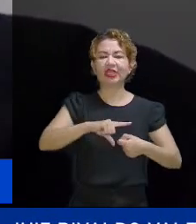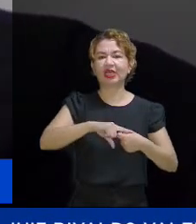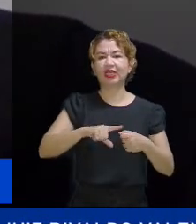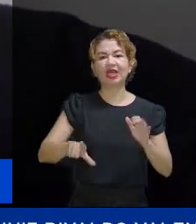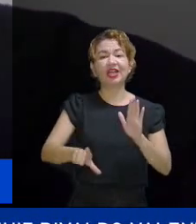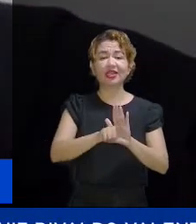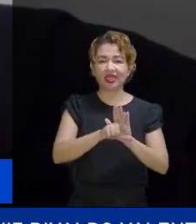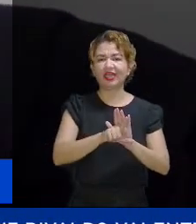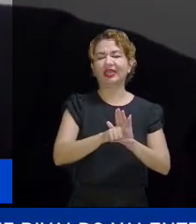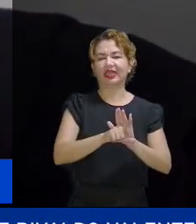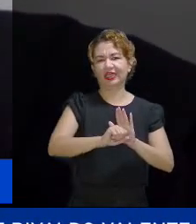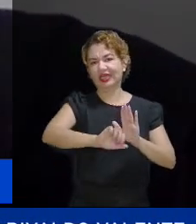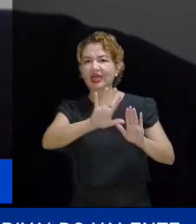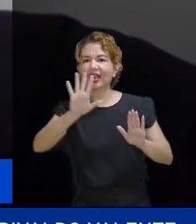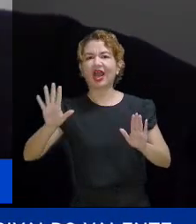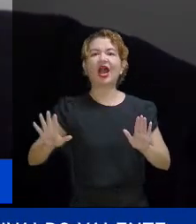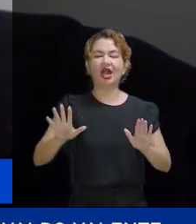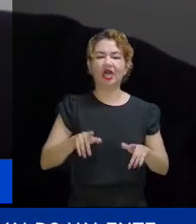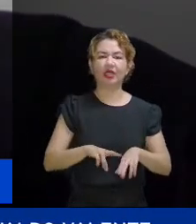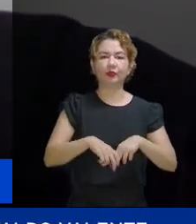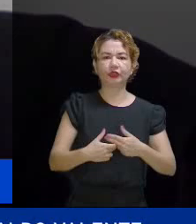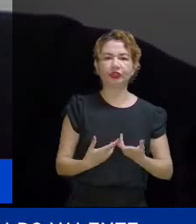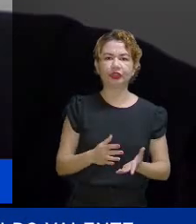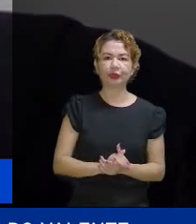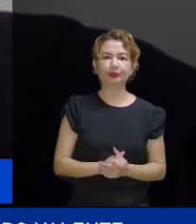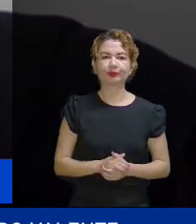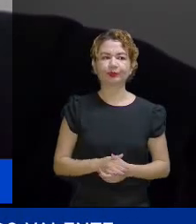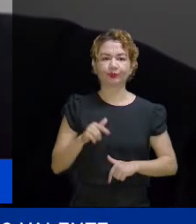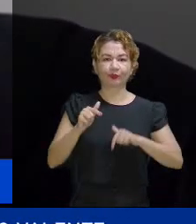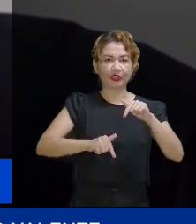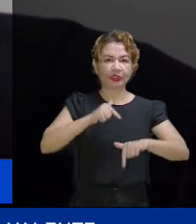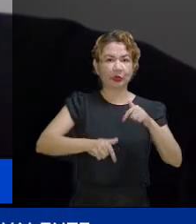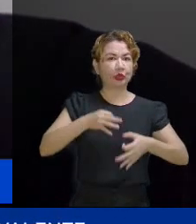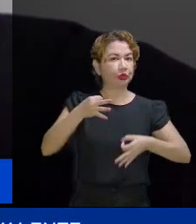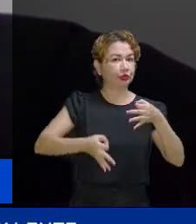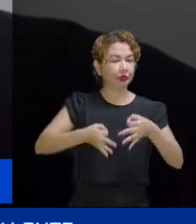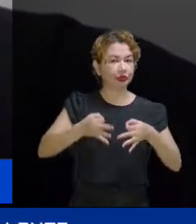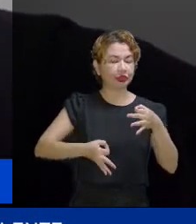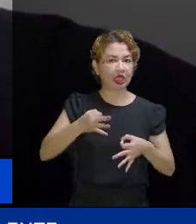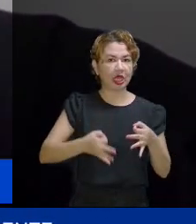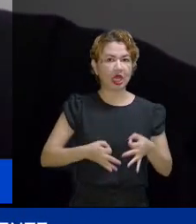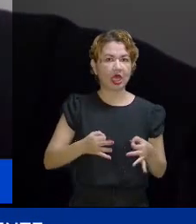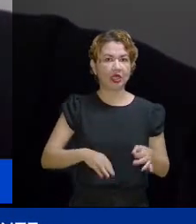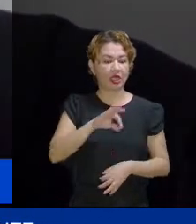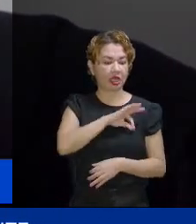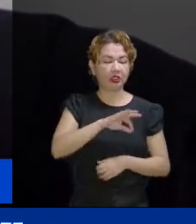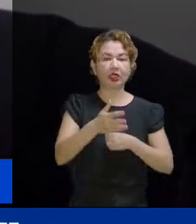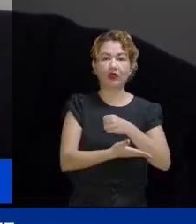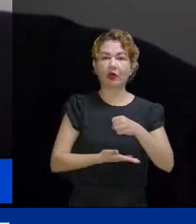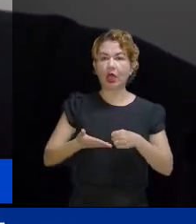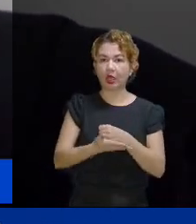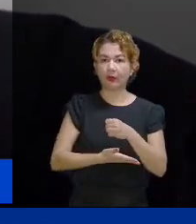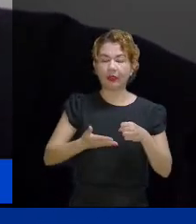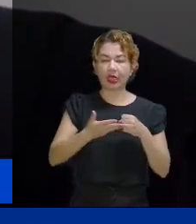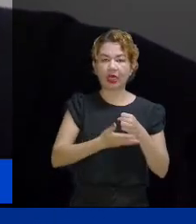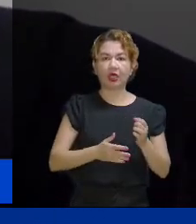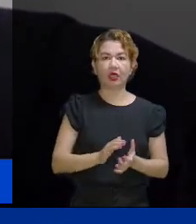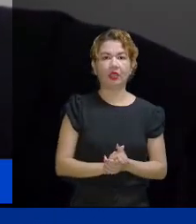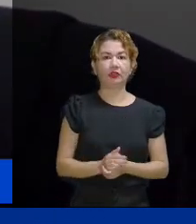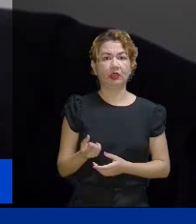claro. Reconhecer a gratificação de atividade judiciária como vencimento básico, com reflexo em outras